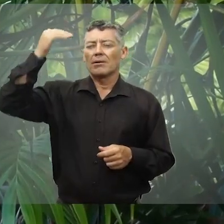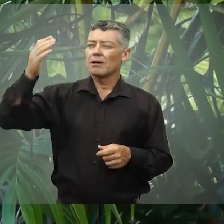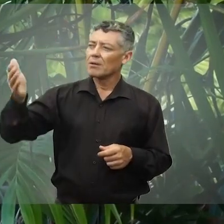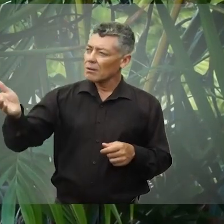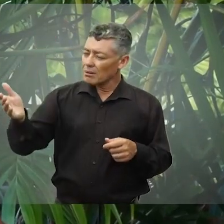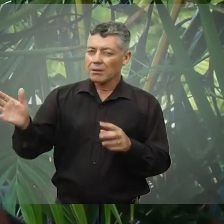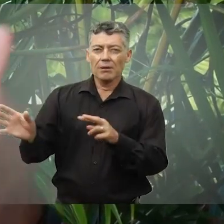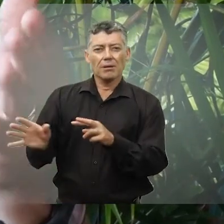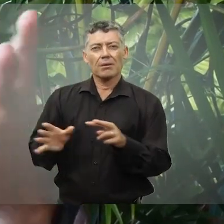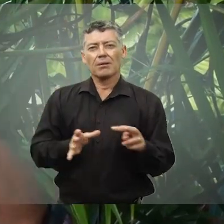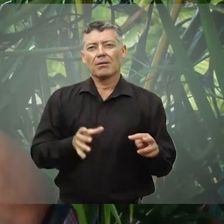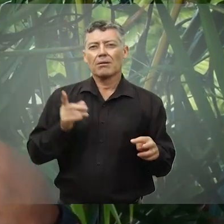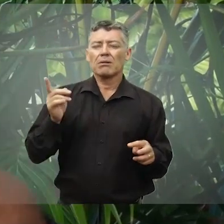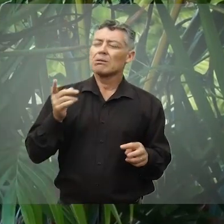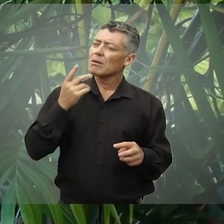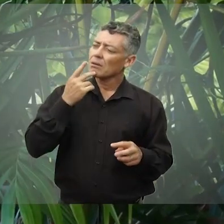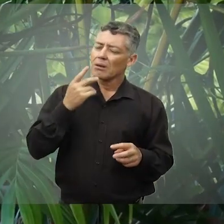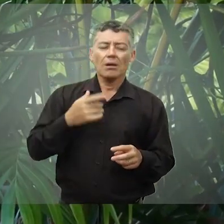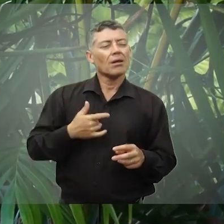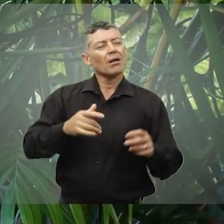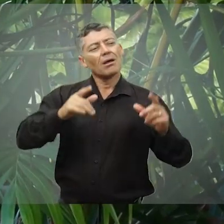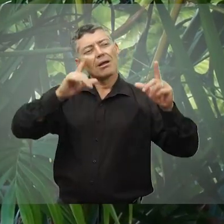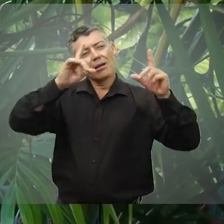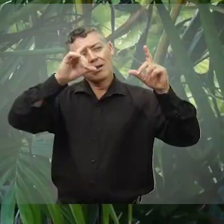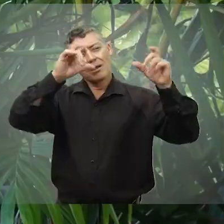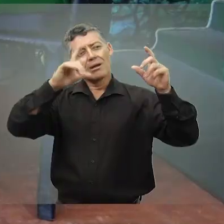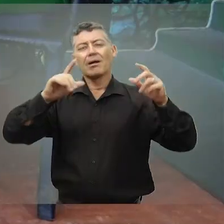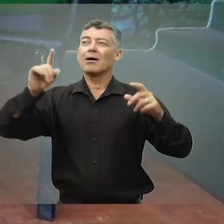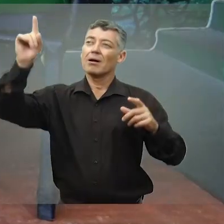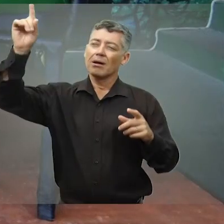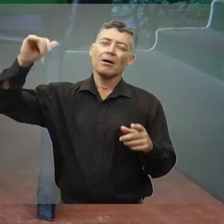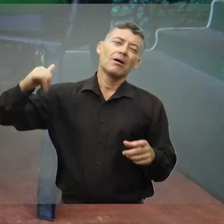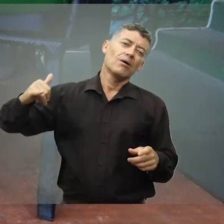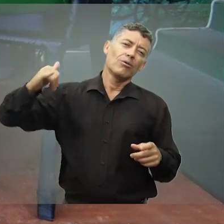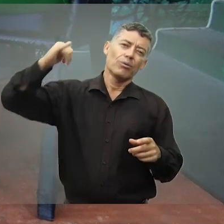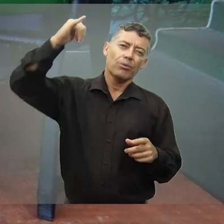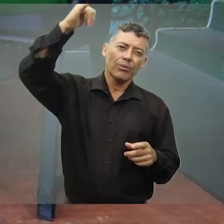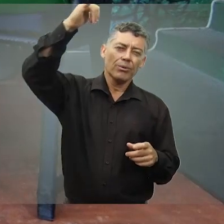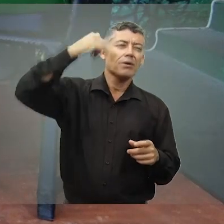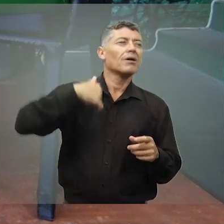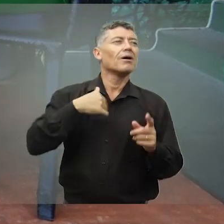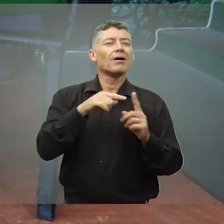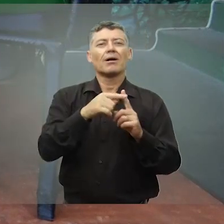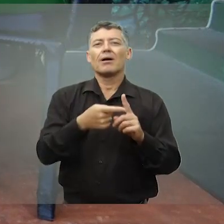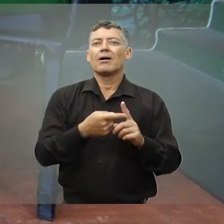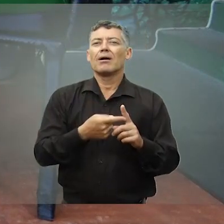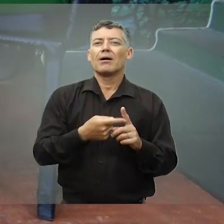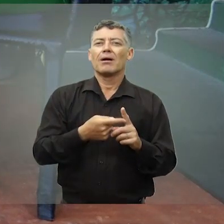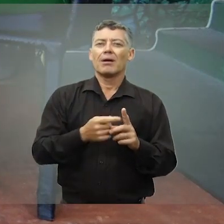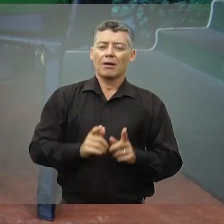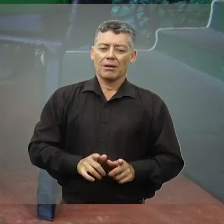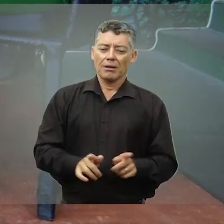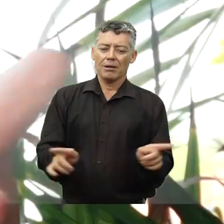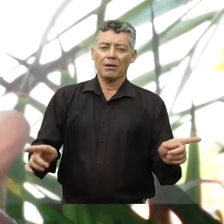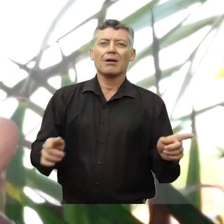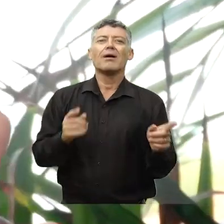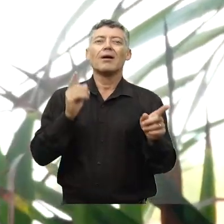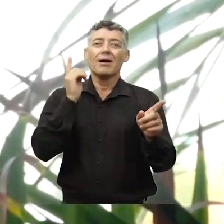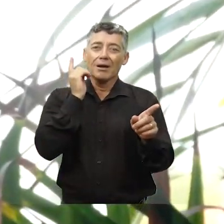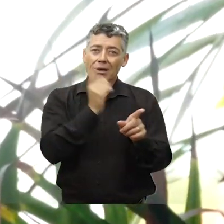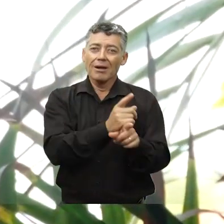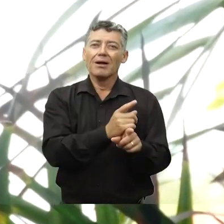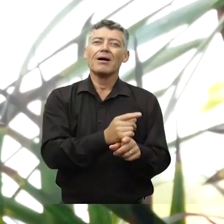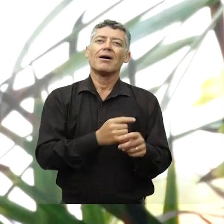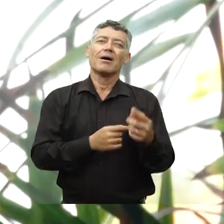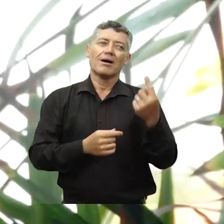essa semana, que ela disse, eu tirei uma foto com você no aeroporto, quando eu estava grávida de gêmeas. E eu encontrei com ela e